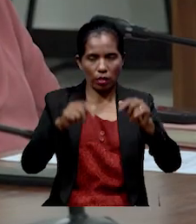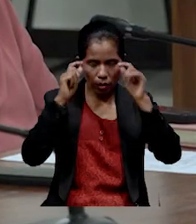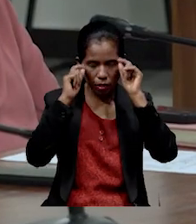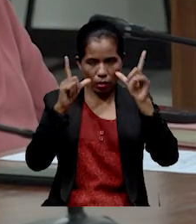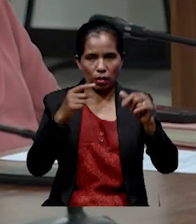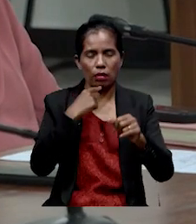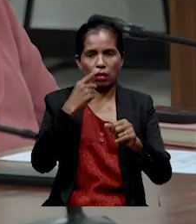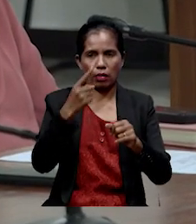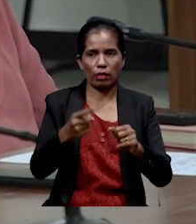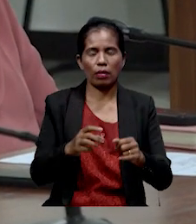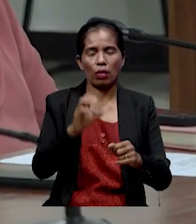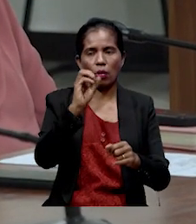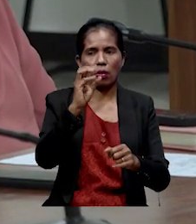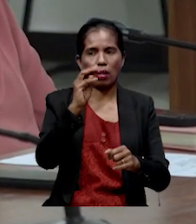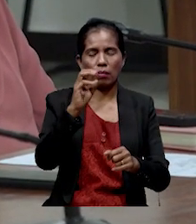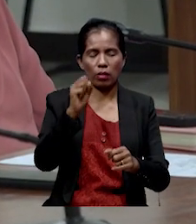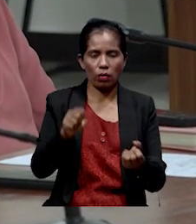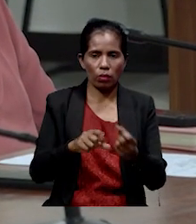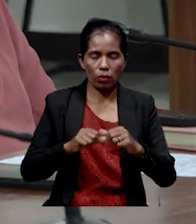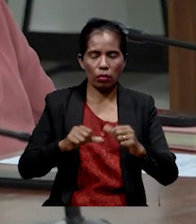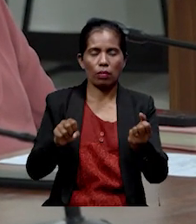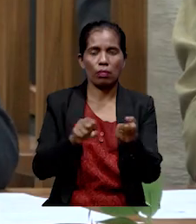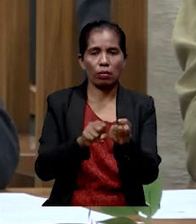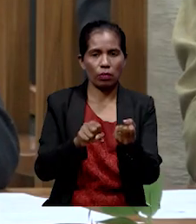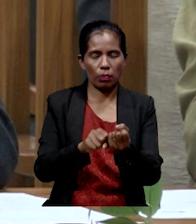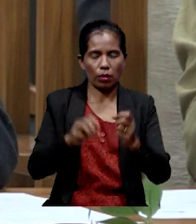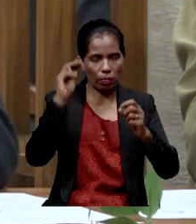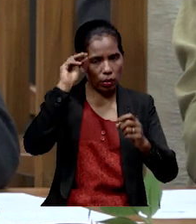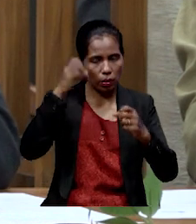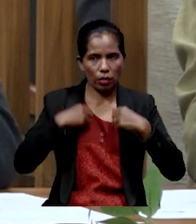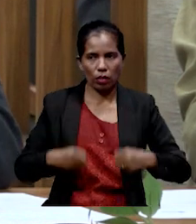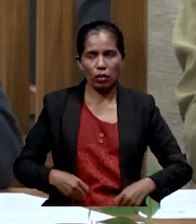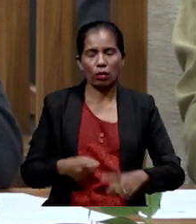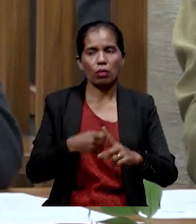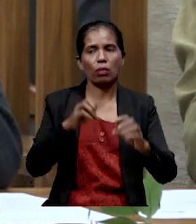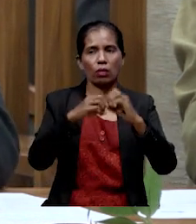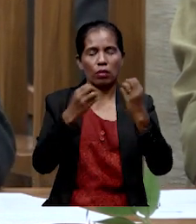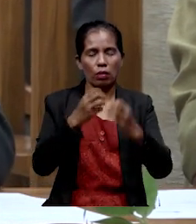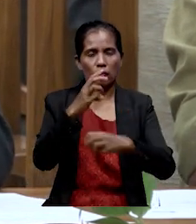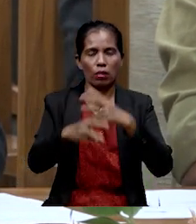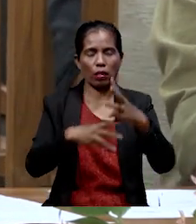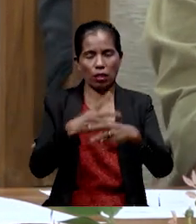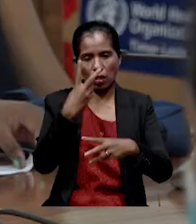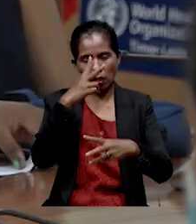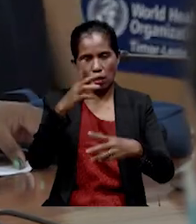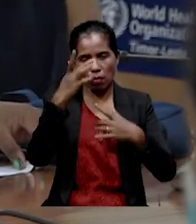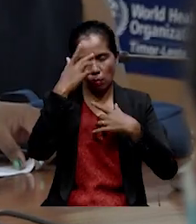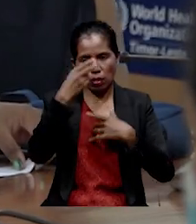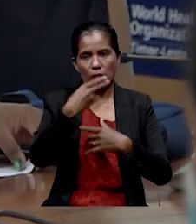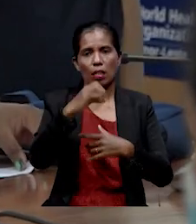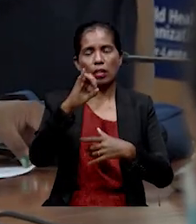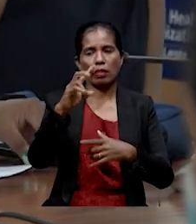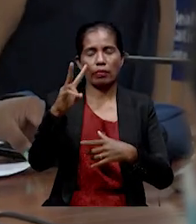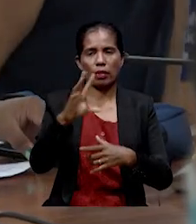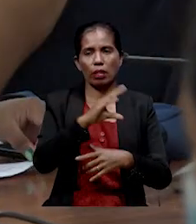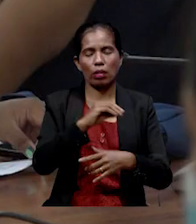Matur Hateten oi mesi continua apoi na fatin Ministério Saudi tamba tir Organisasaun Mundial Saudi ini hare moras HIV no diabetes